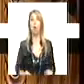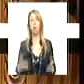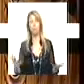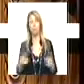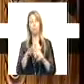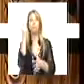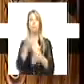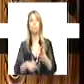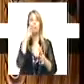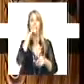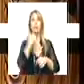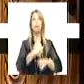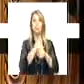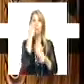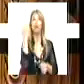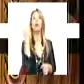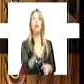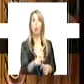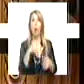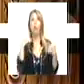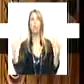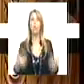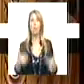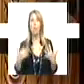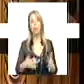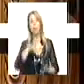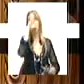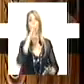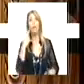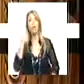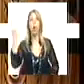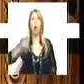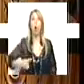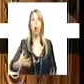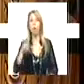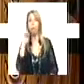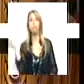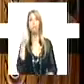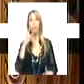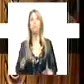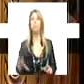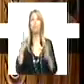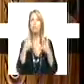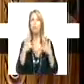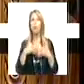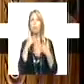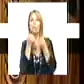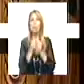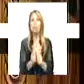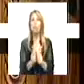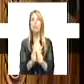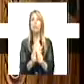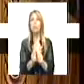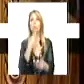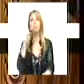sobre quem trabalha e sobre os pensionistas foi de tal ordem que o Governo se viu obrigado a procurar fórmulas para esconder